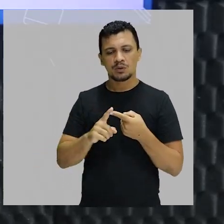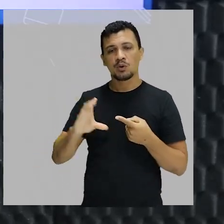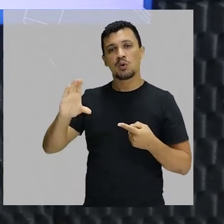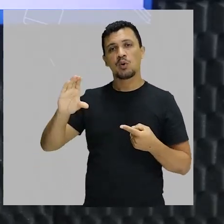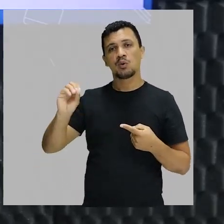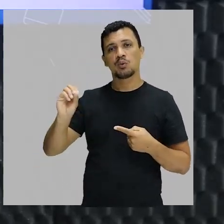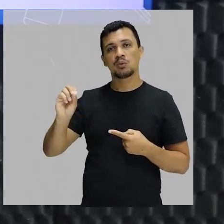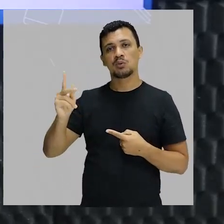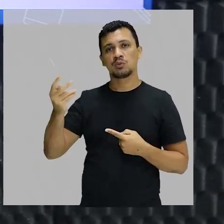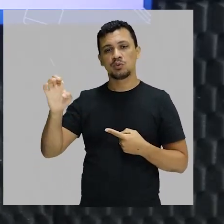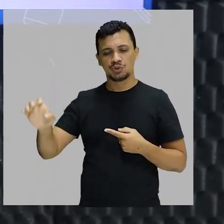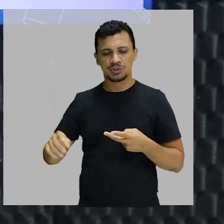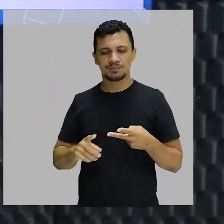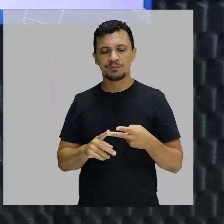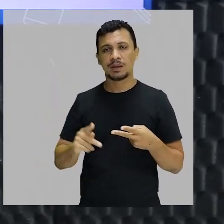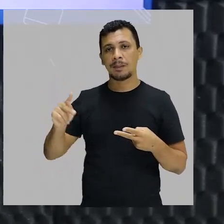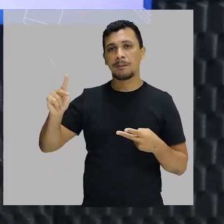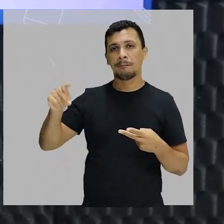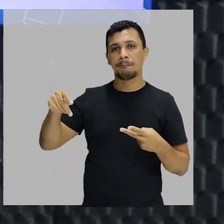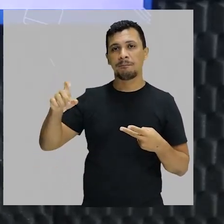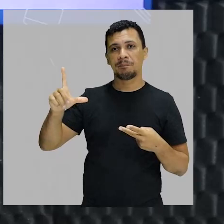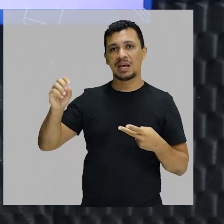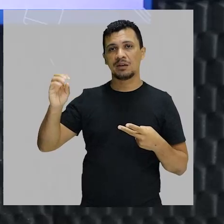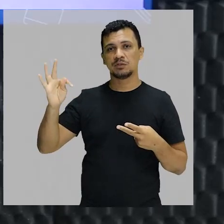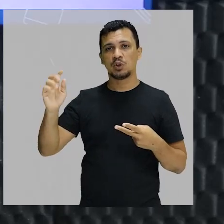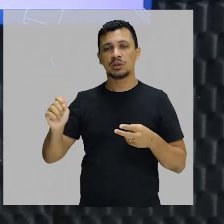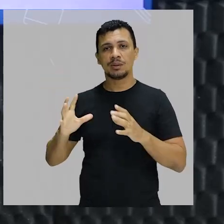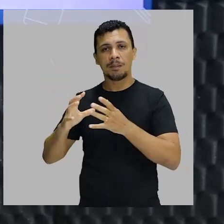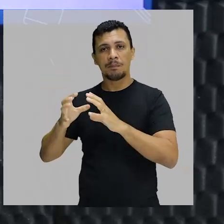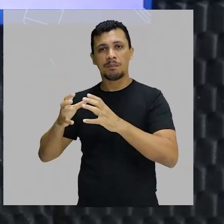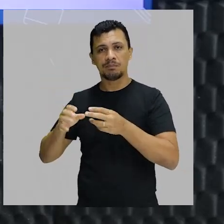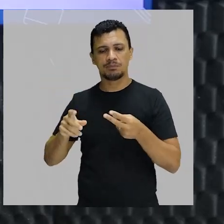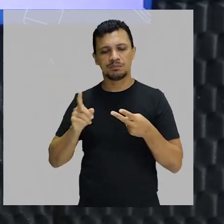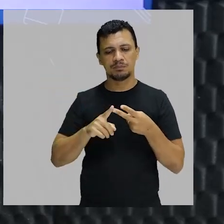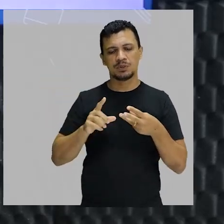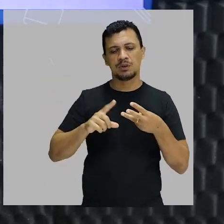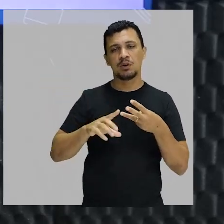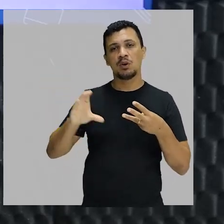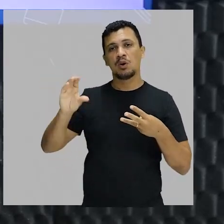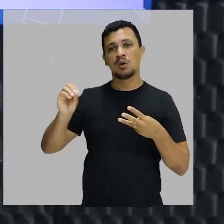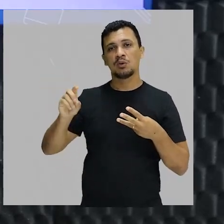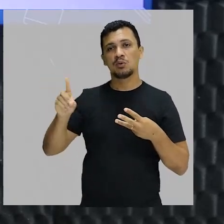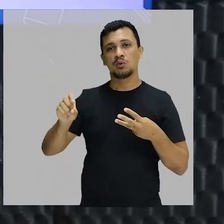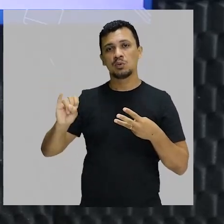La pelota, a bola, e la cocina, tá?